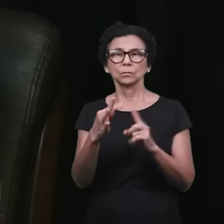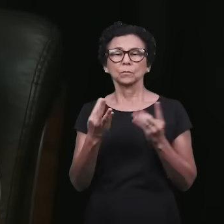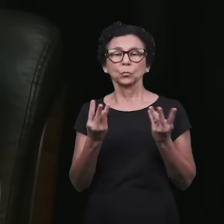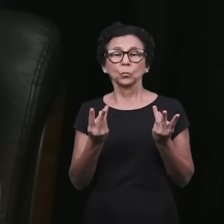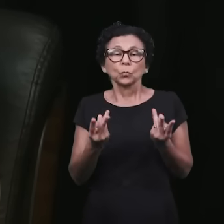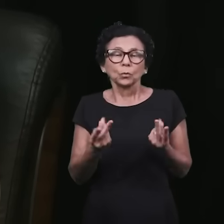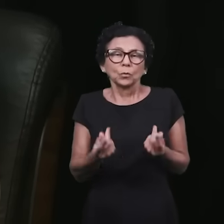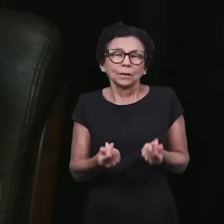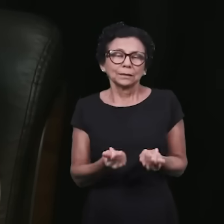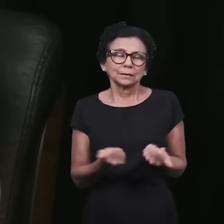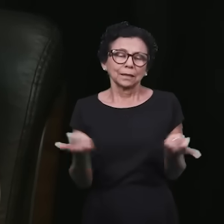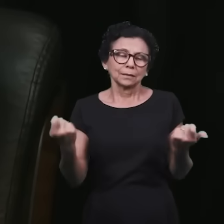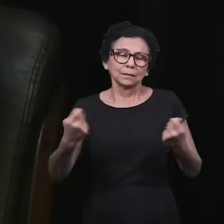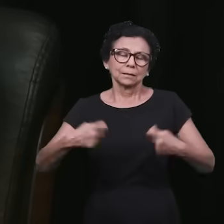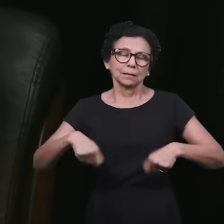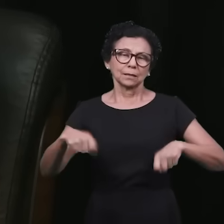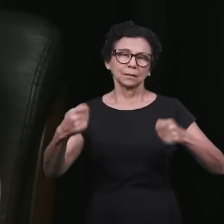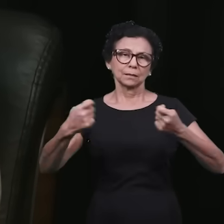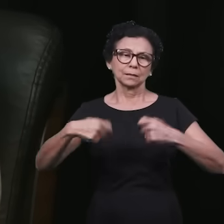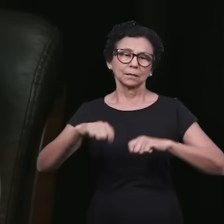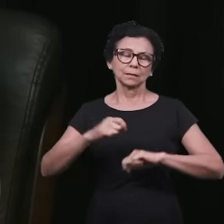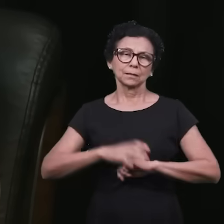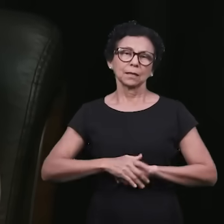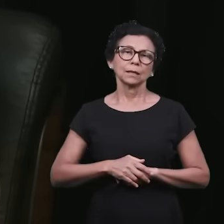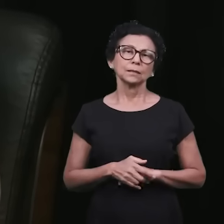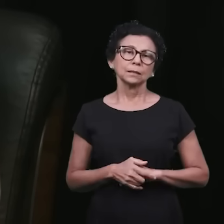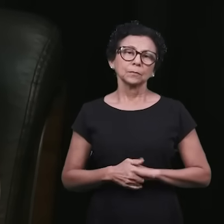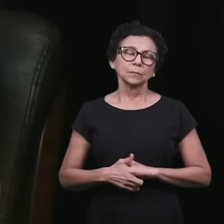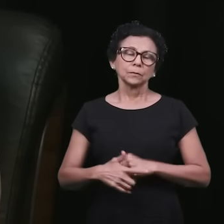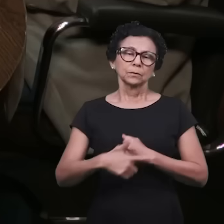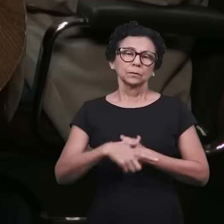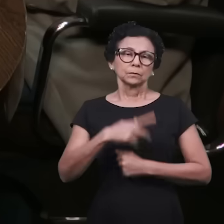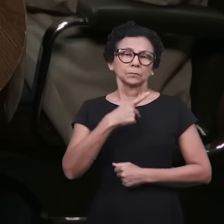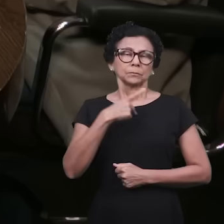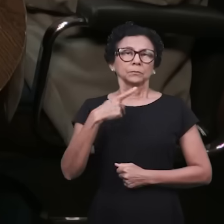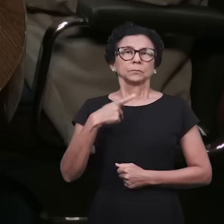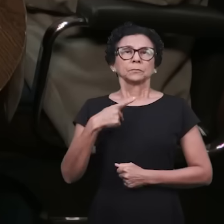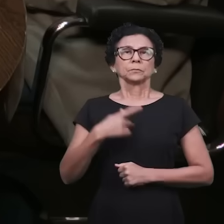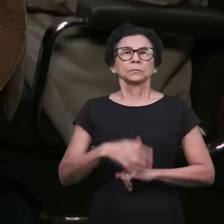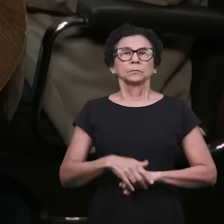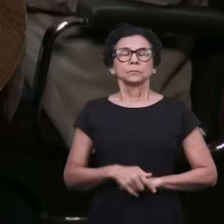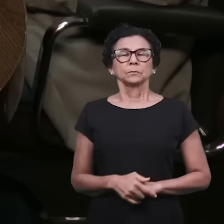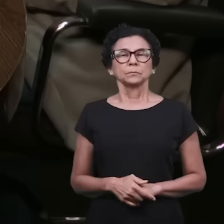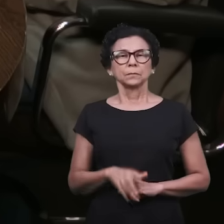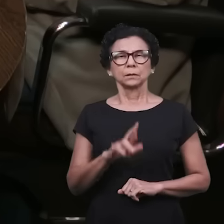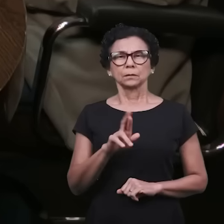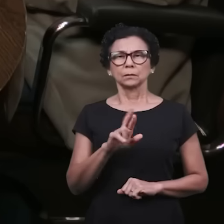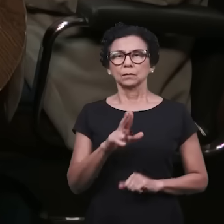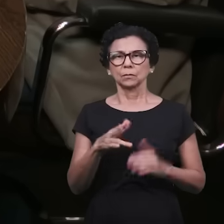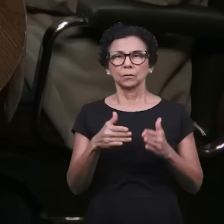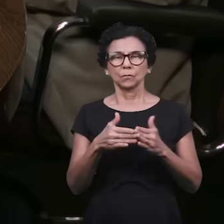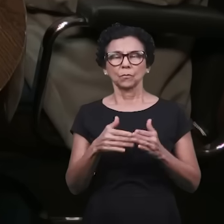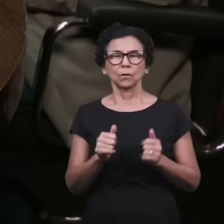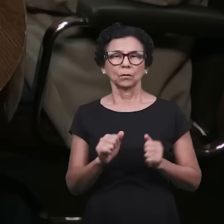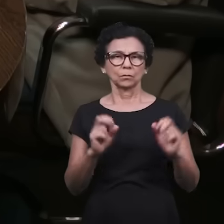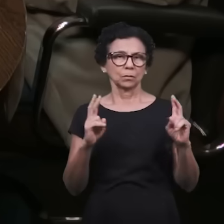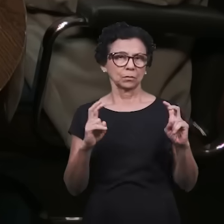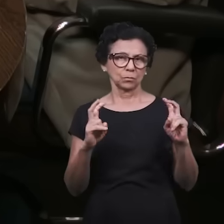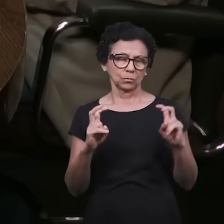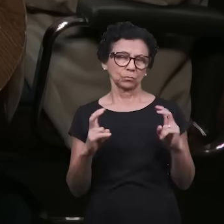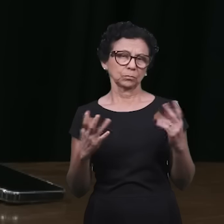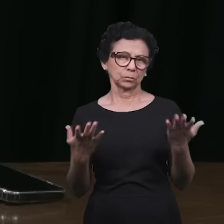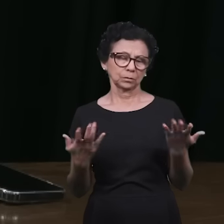pastor ou a qualidade daquele que seria levantado como pastor. Não é o foco do nosso programa hoje, mas é